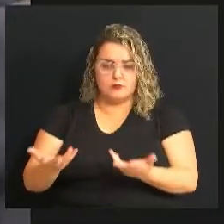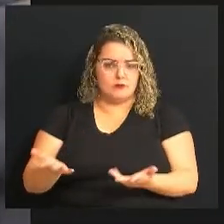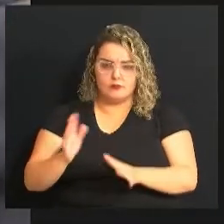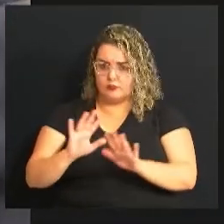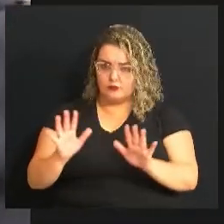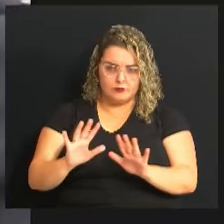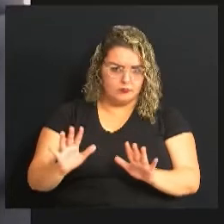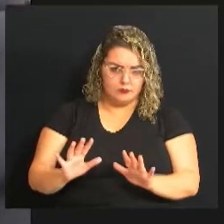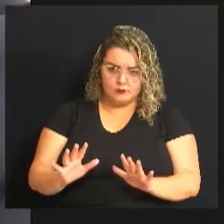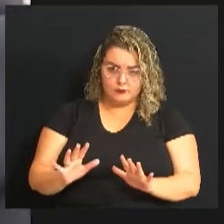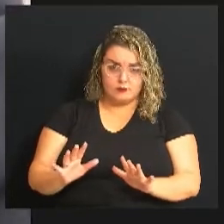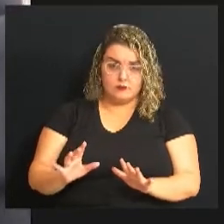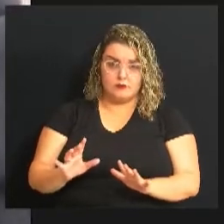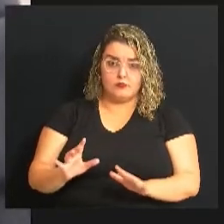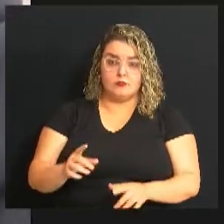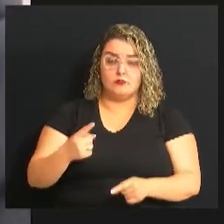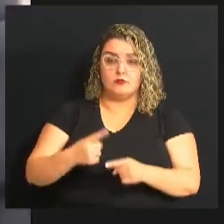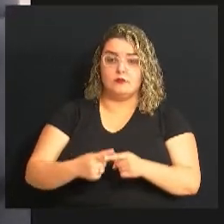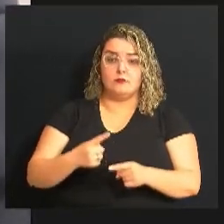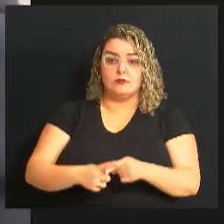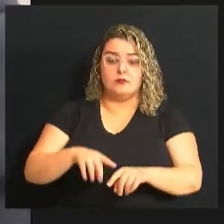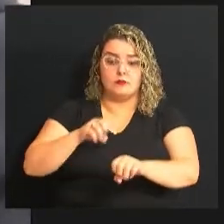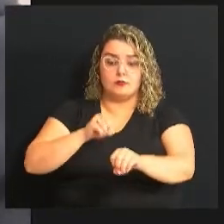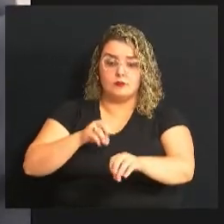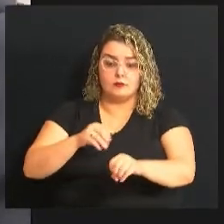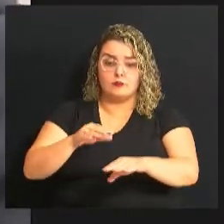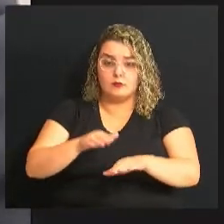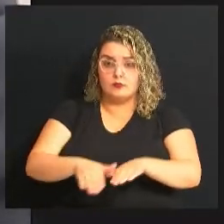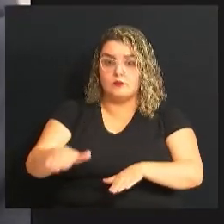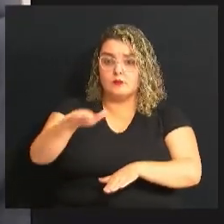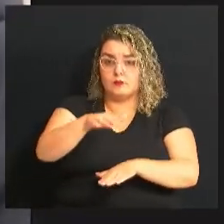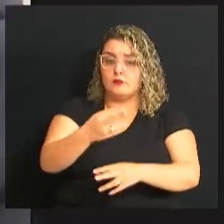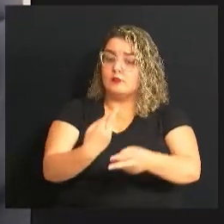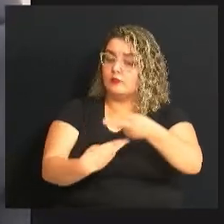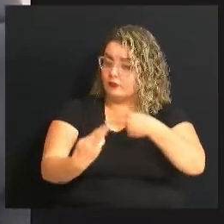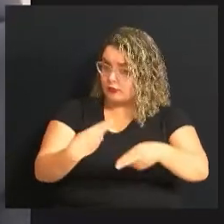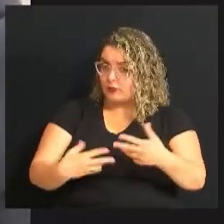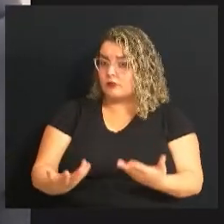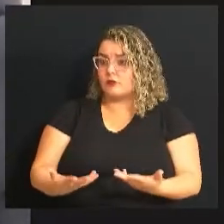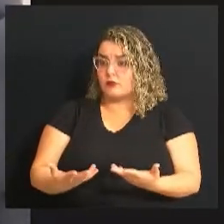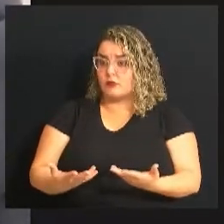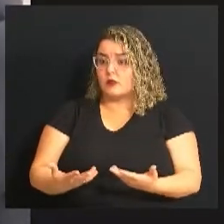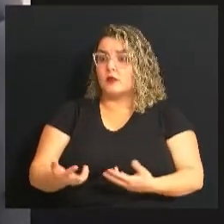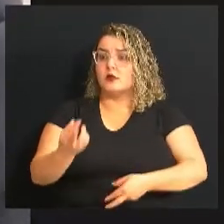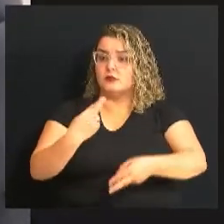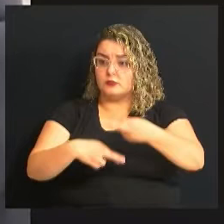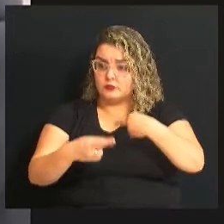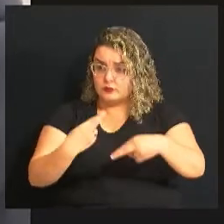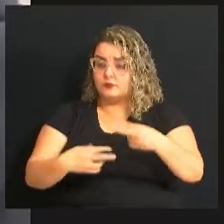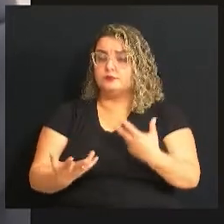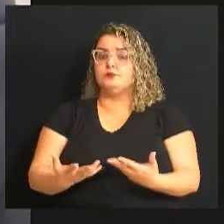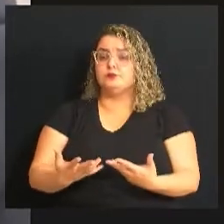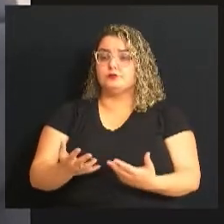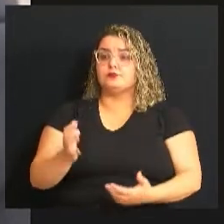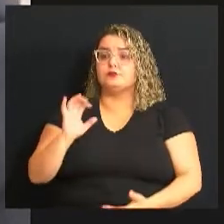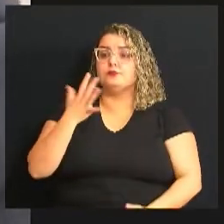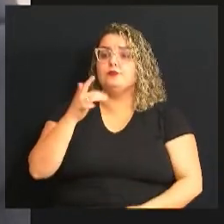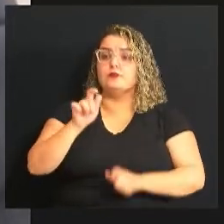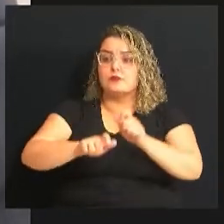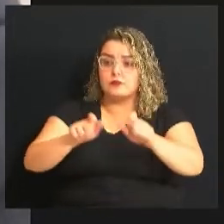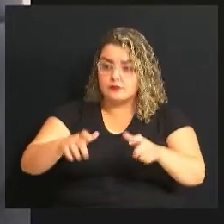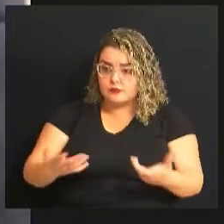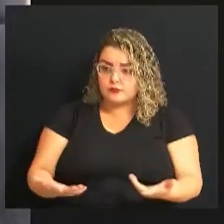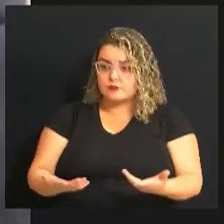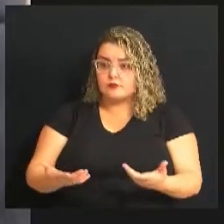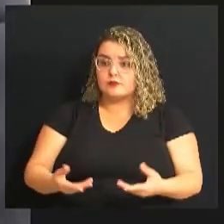para a nossa realidade. Porque educação é, acima de tudo, relacionamento. E relacionamento, ele acontece entre pessoas que